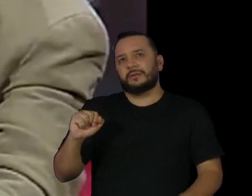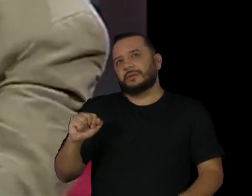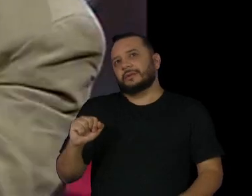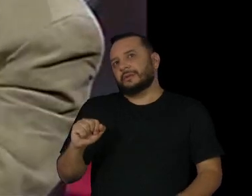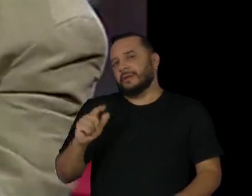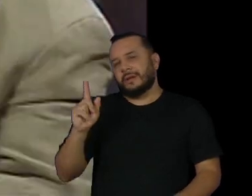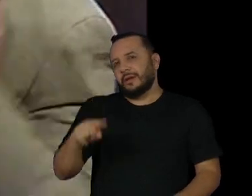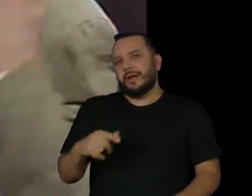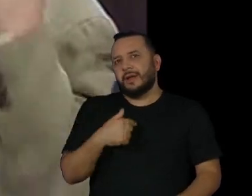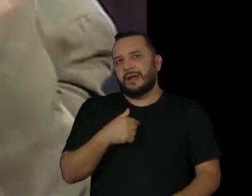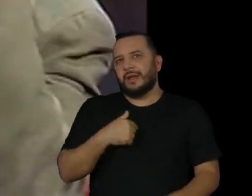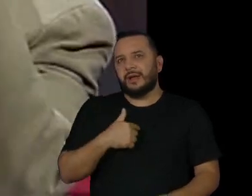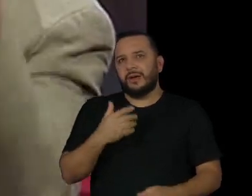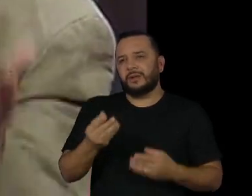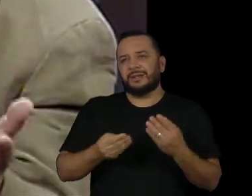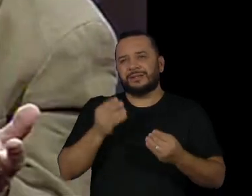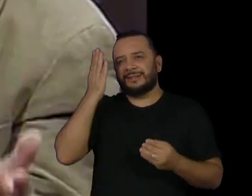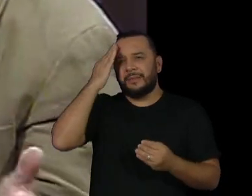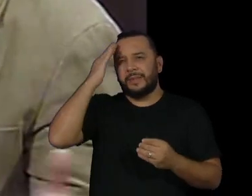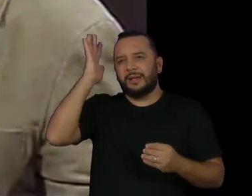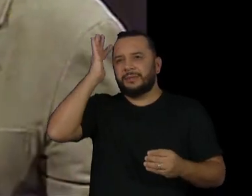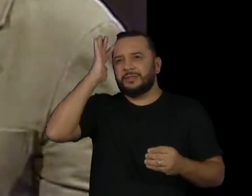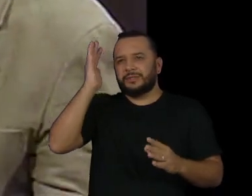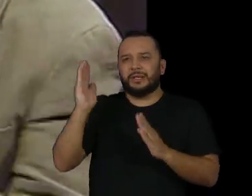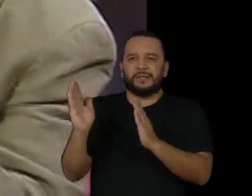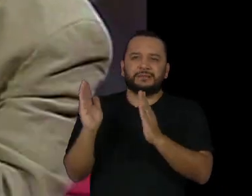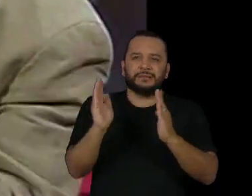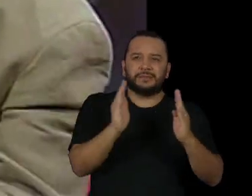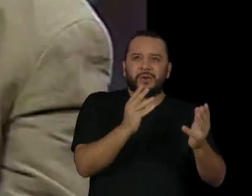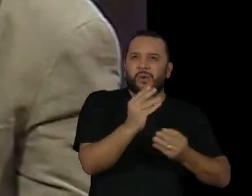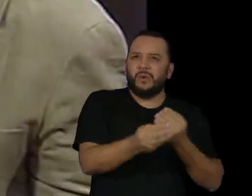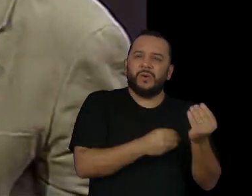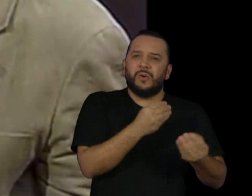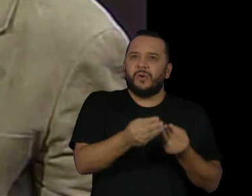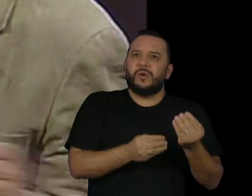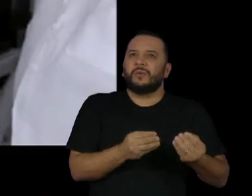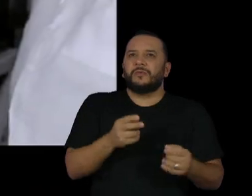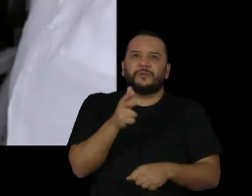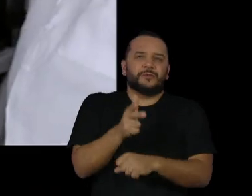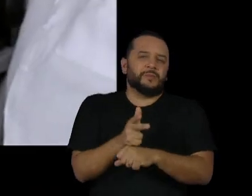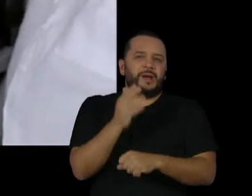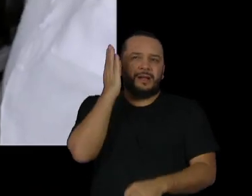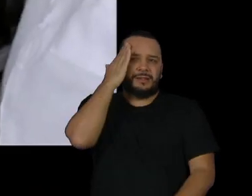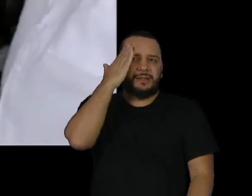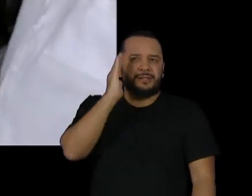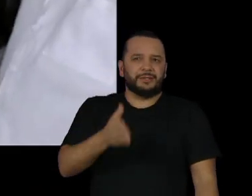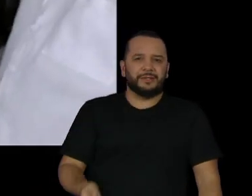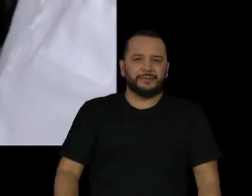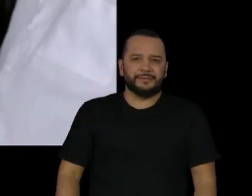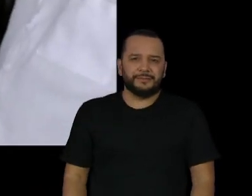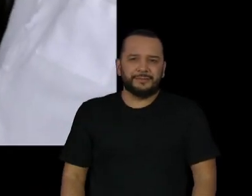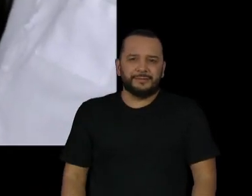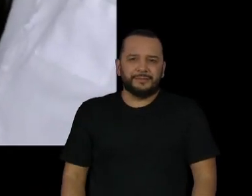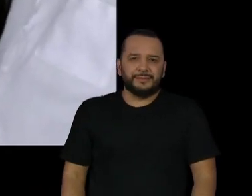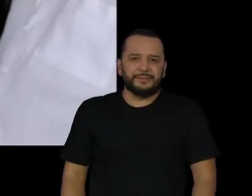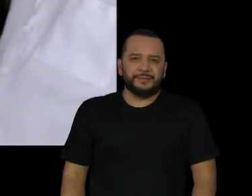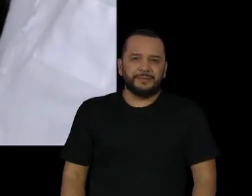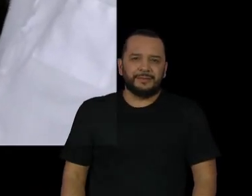o que é, como é que é a sequência. Já imaginei que durante anos eu sabia como tinha que filmar aquilo.